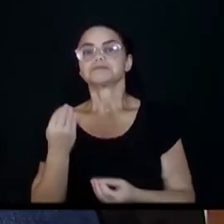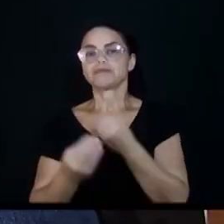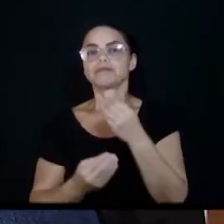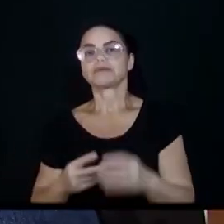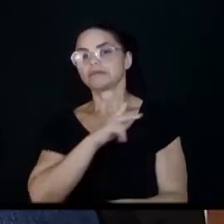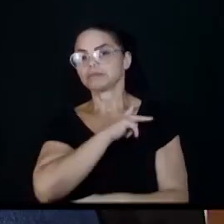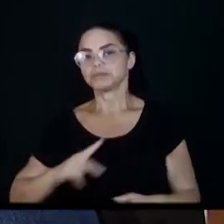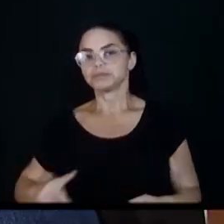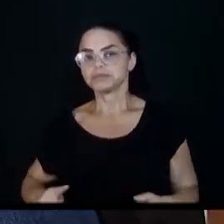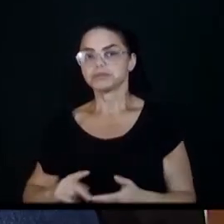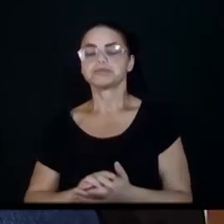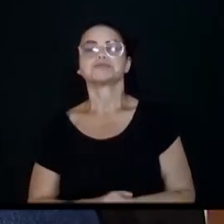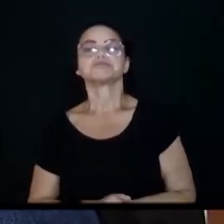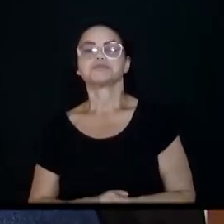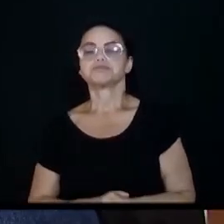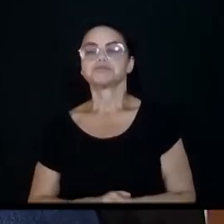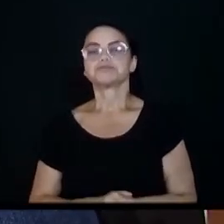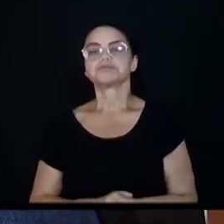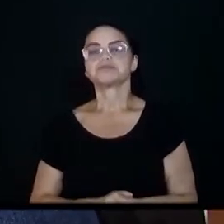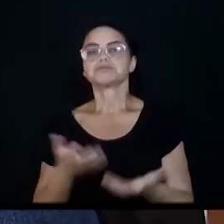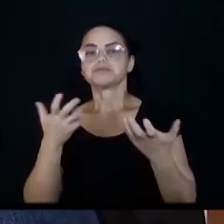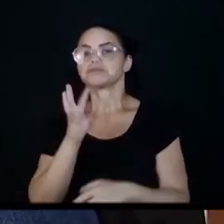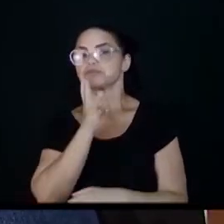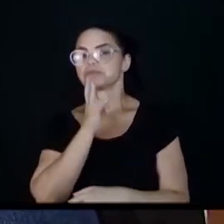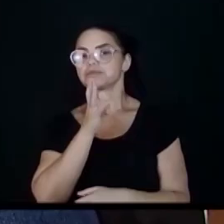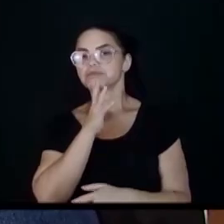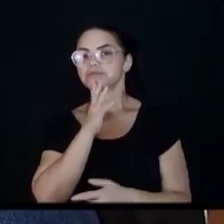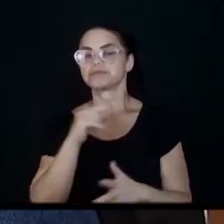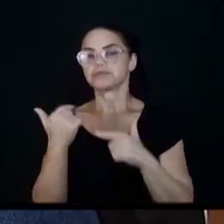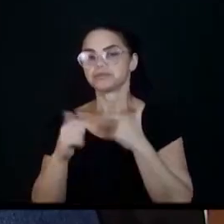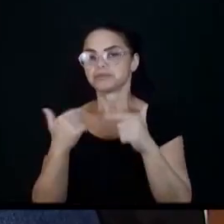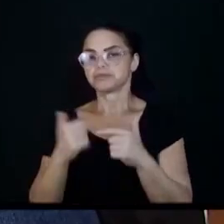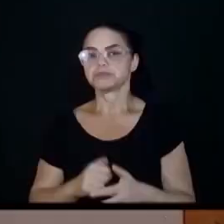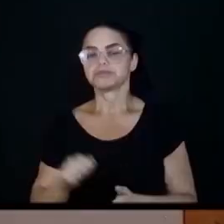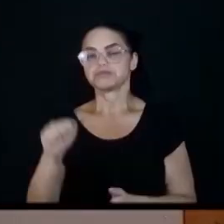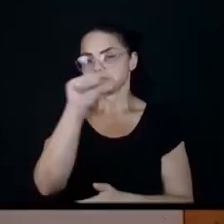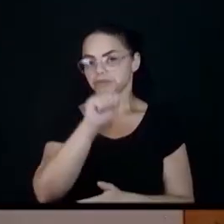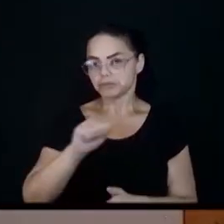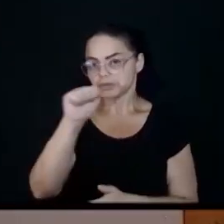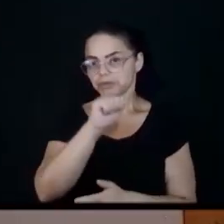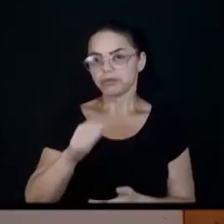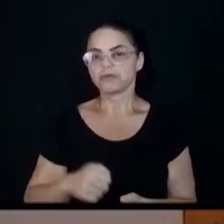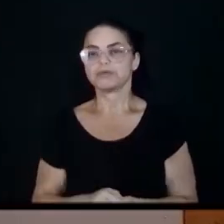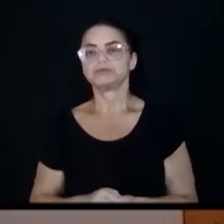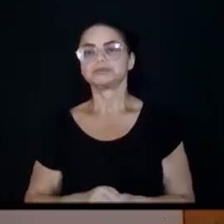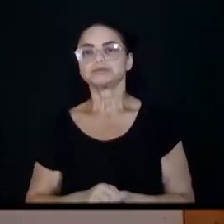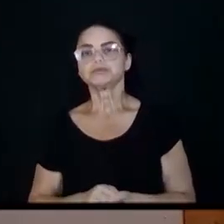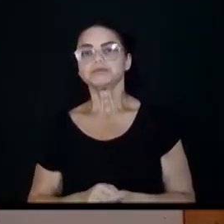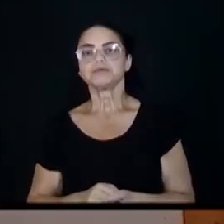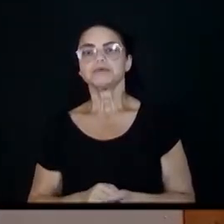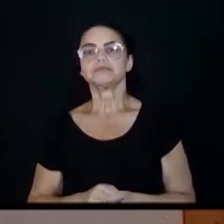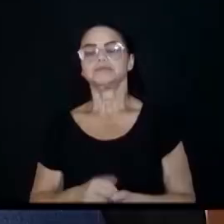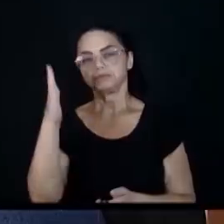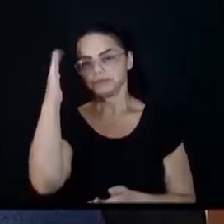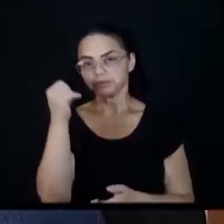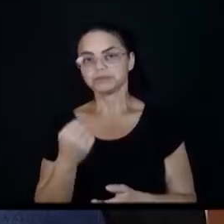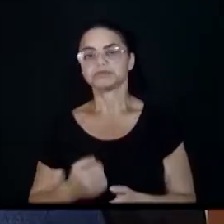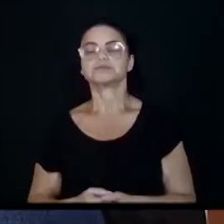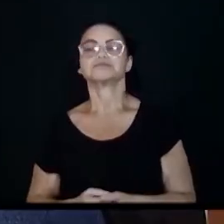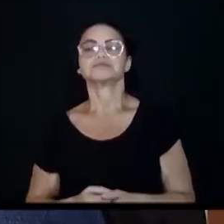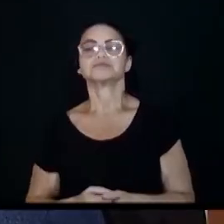para quem quiser conhecer mais o trabalho, né, da associação, saber de fato